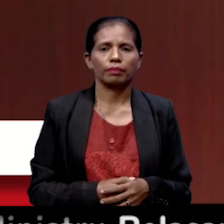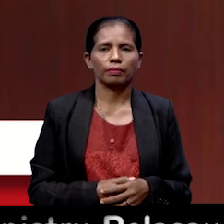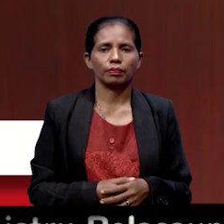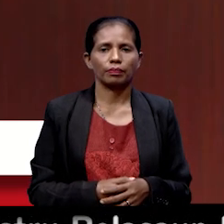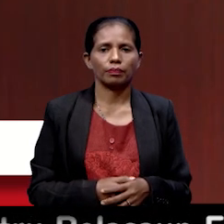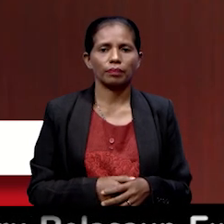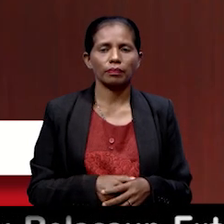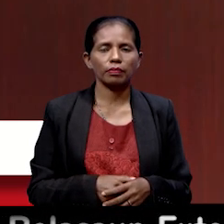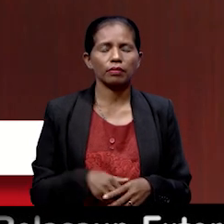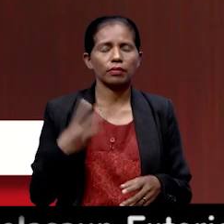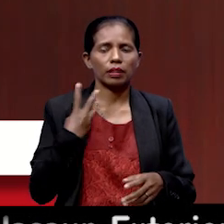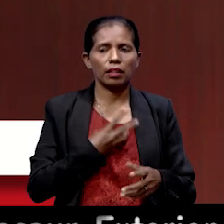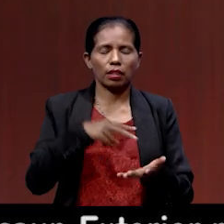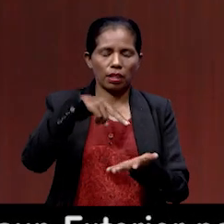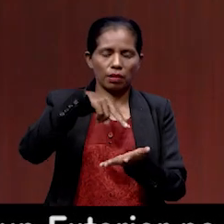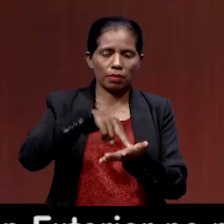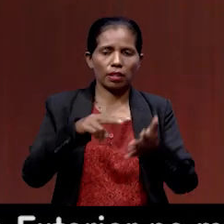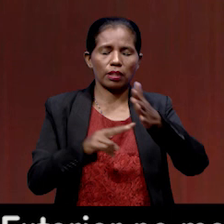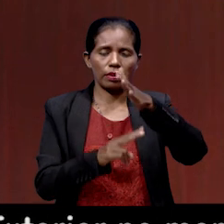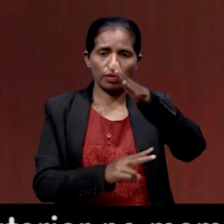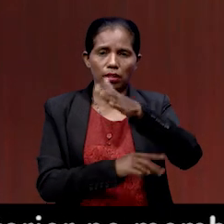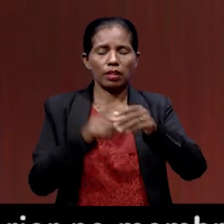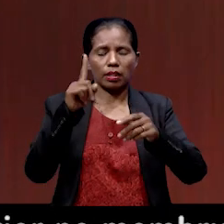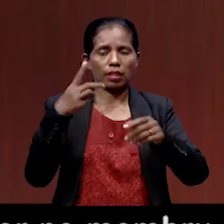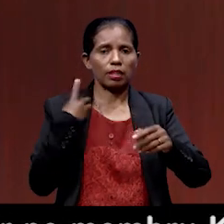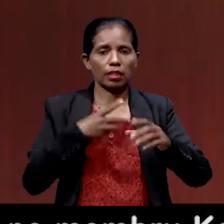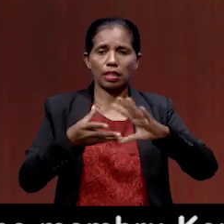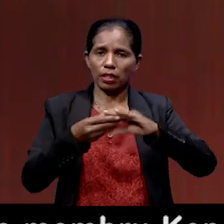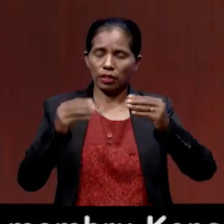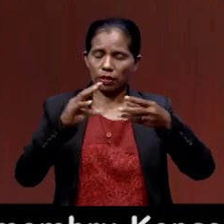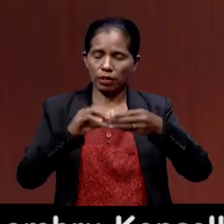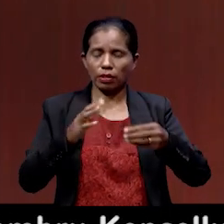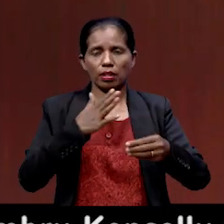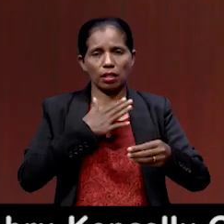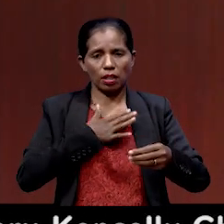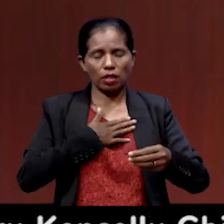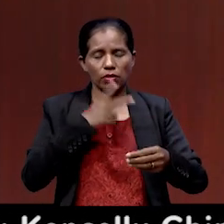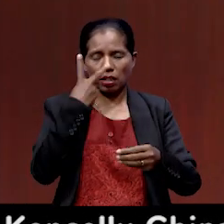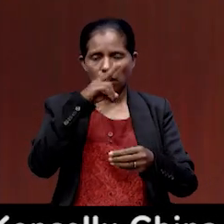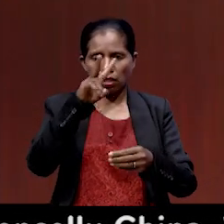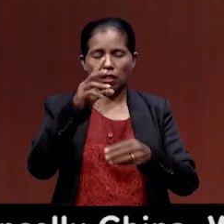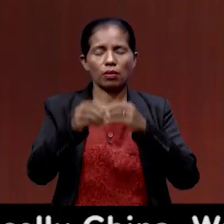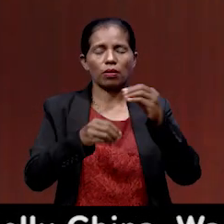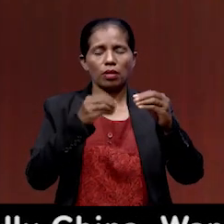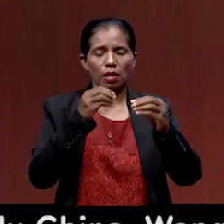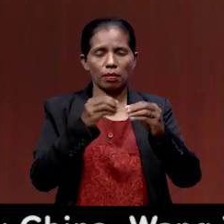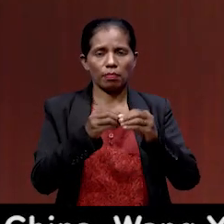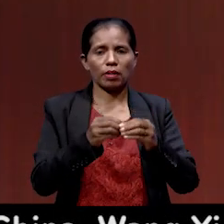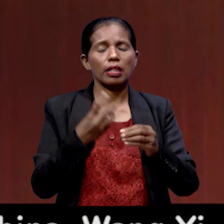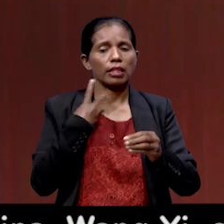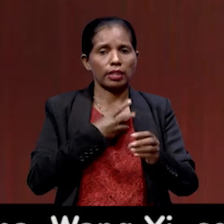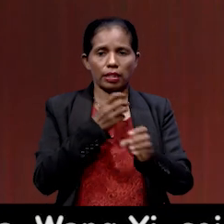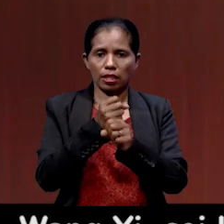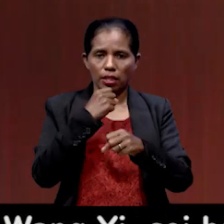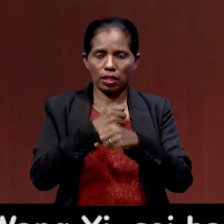Ita hambrek ia ponta inflexão ida ia ida na história ia hau nia perspectiva quando a ba opção sirene be ita halo